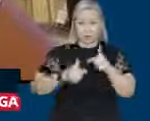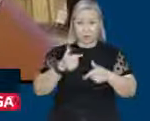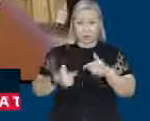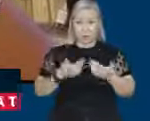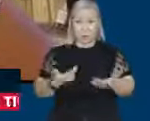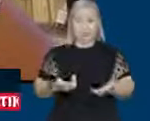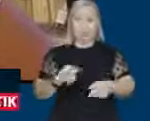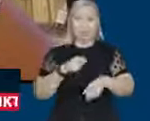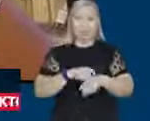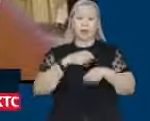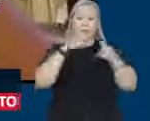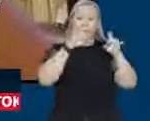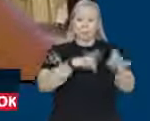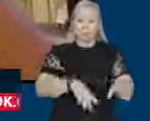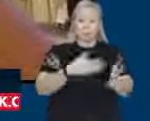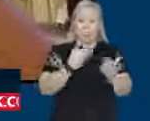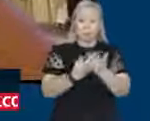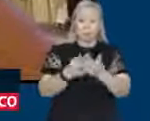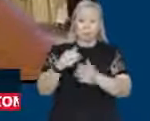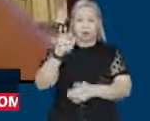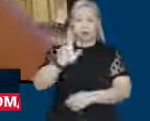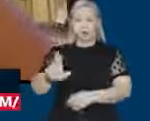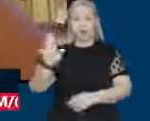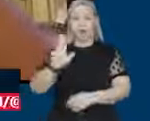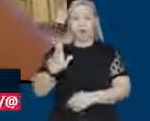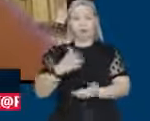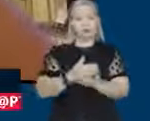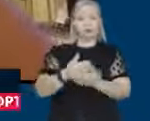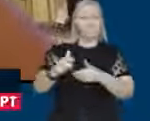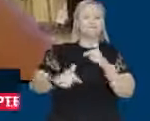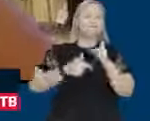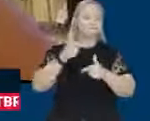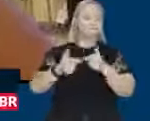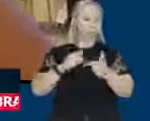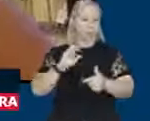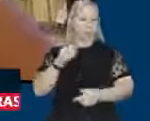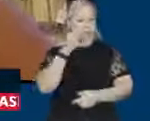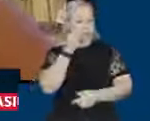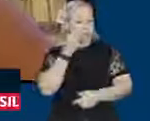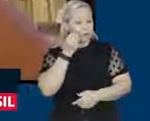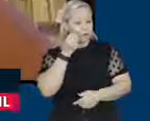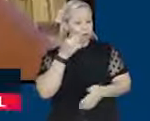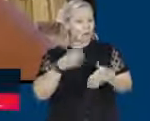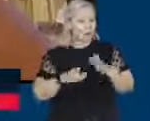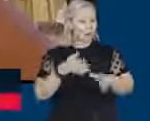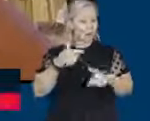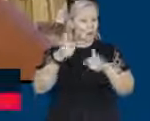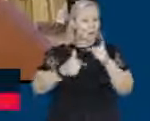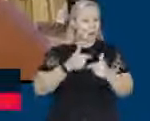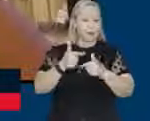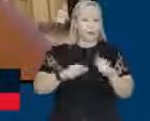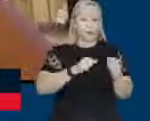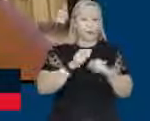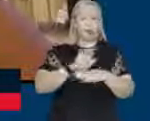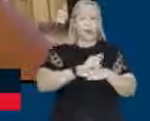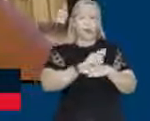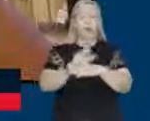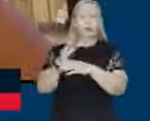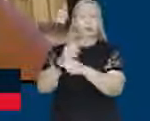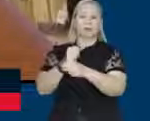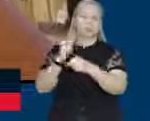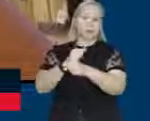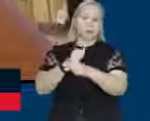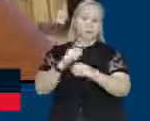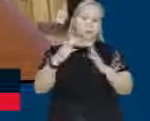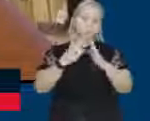teve que abandonar a escola e a universidade para começar a trabalhar, ou tentar pelo menos trabalhar, para poder ajudar nas contas de casa